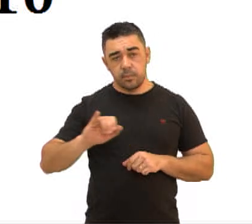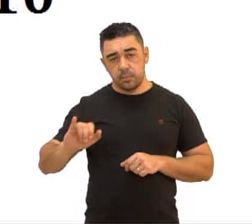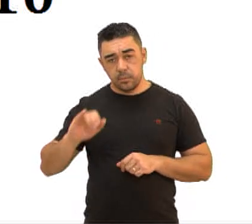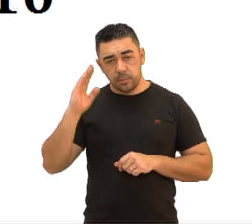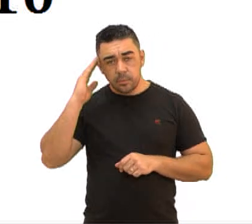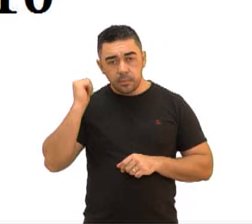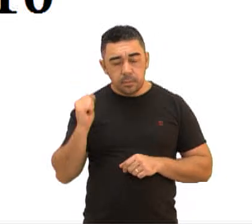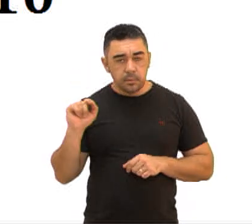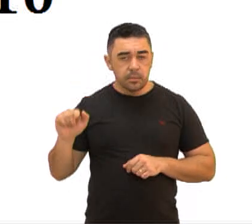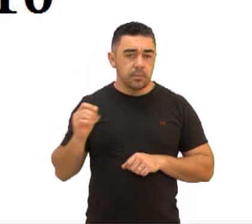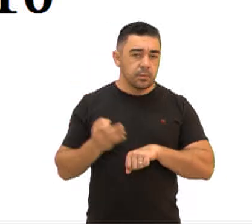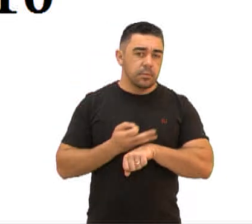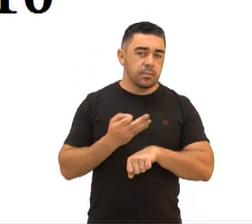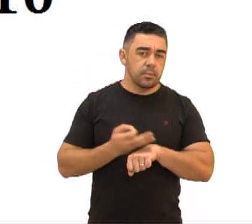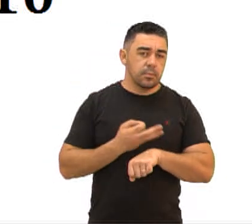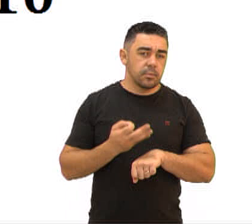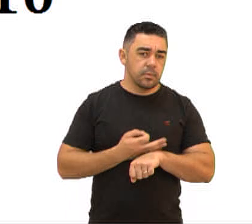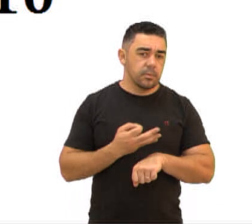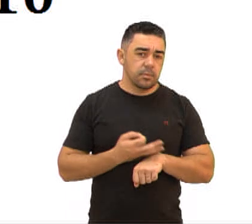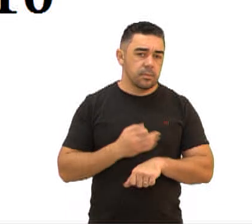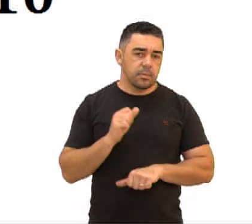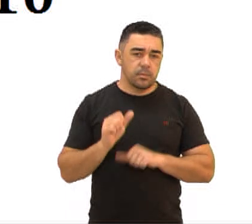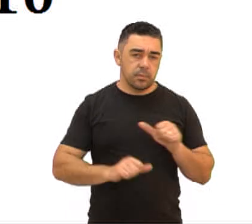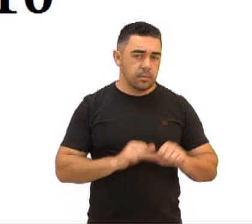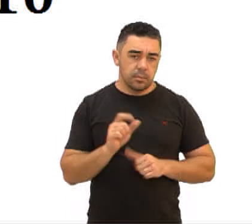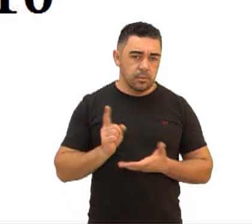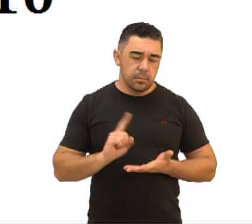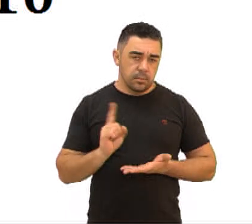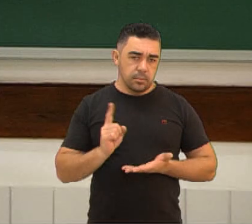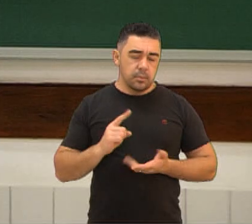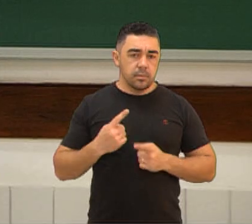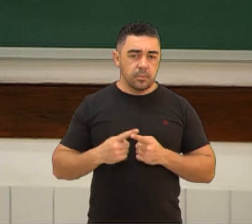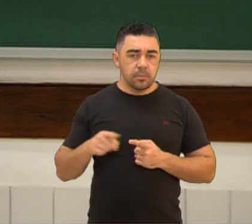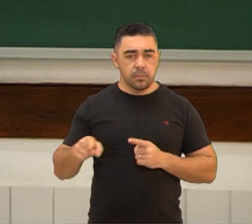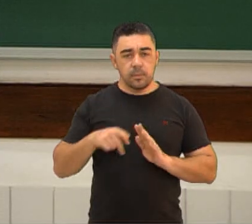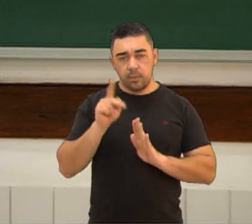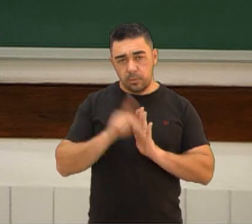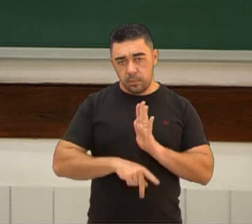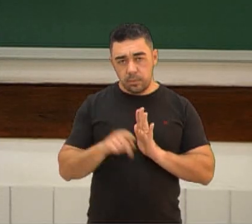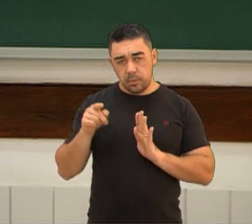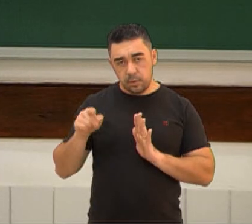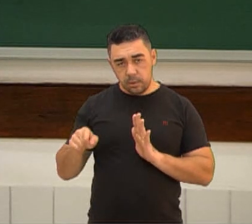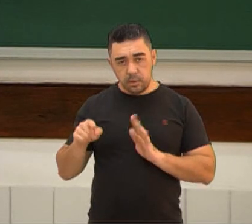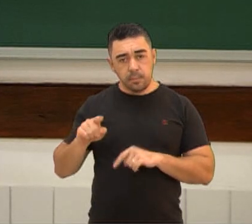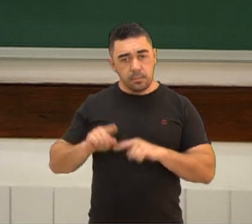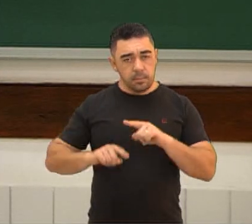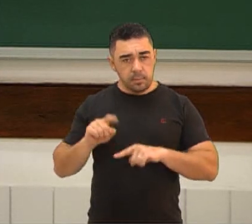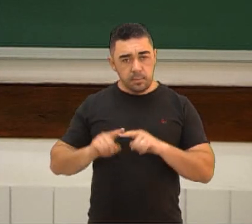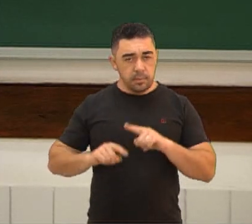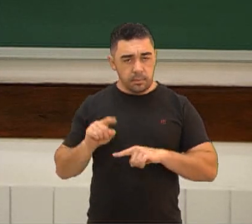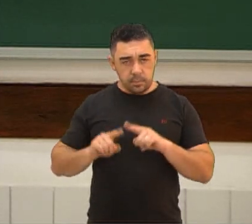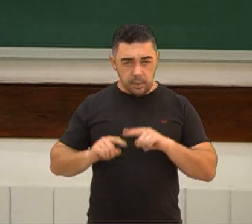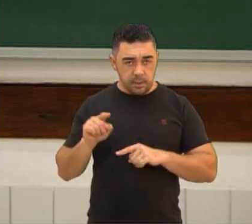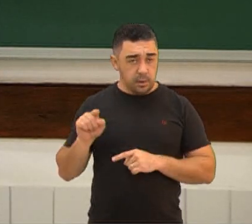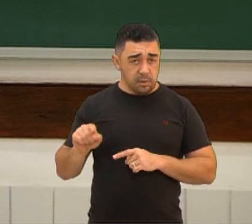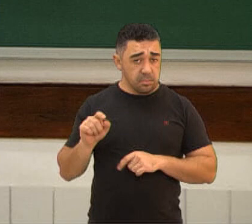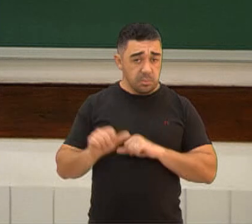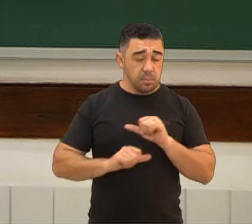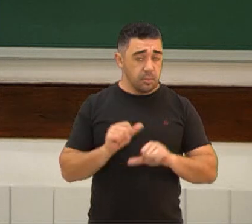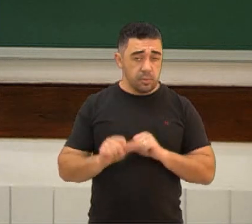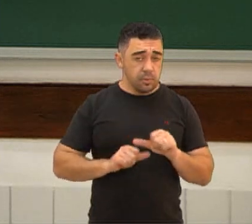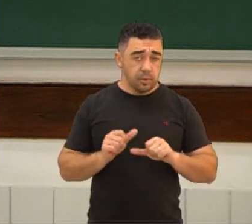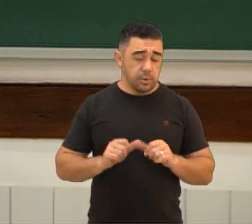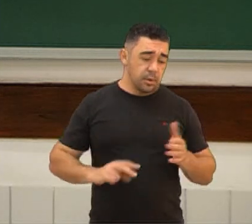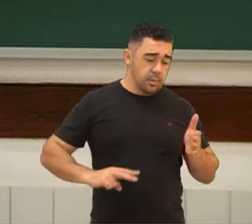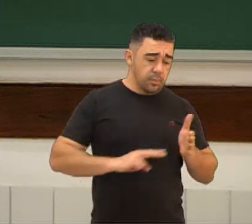que a resistência dessa máquina não vai mudar, porque o projeto da máquina, o material que a máquina é feita, não muda se